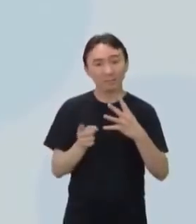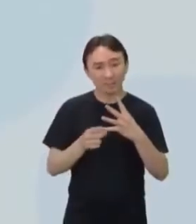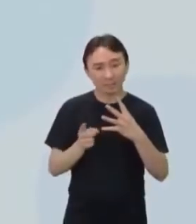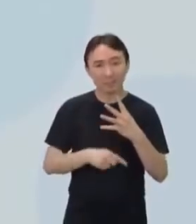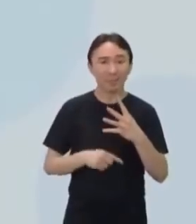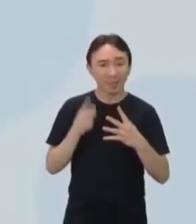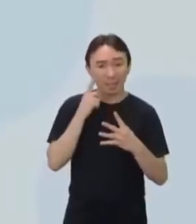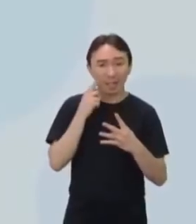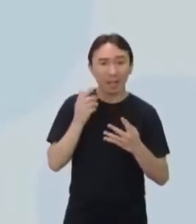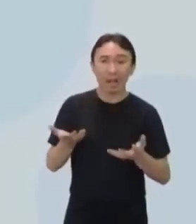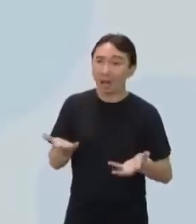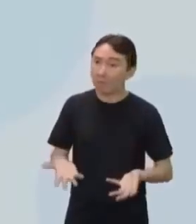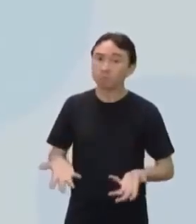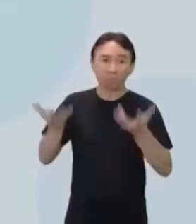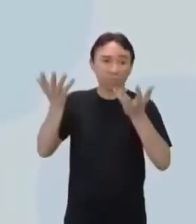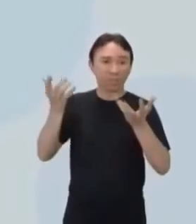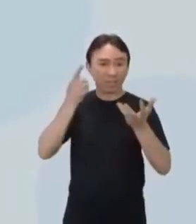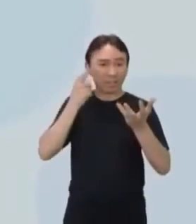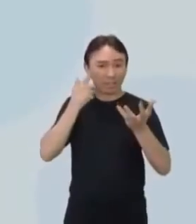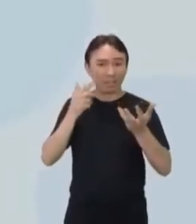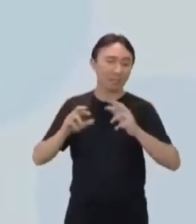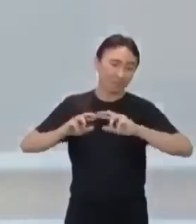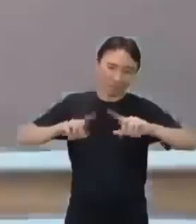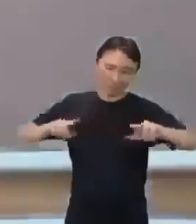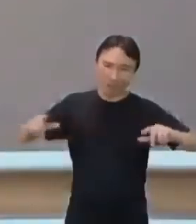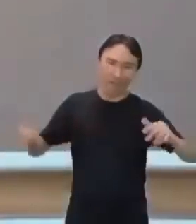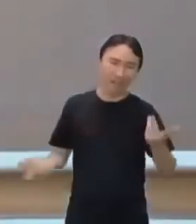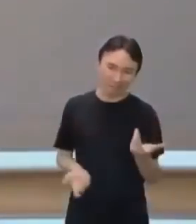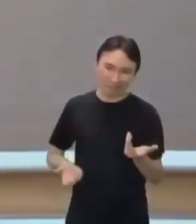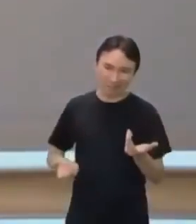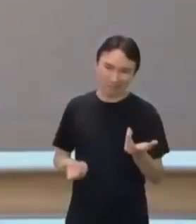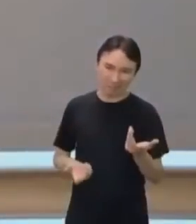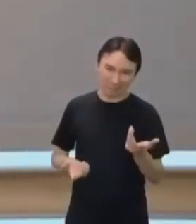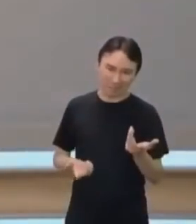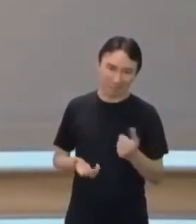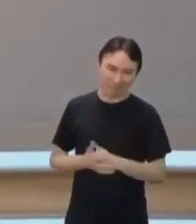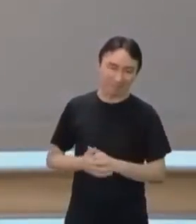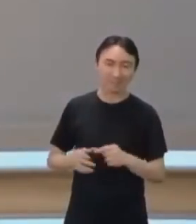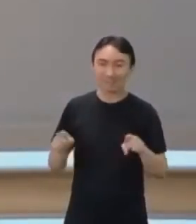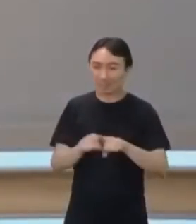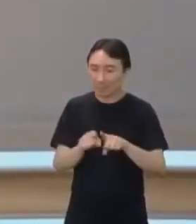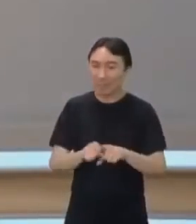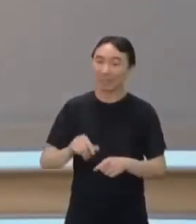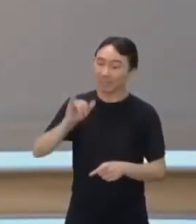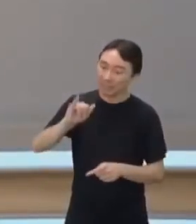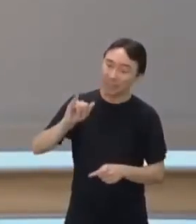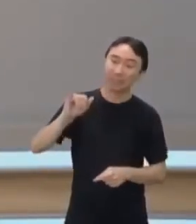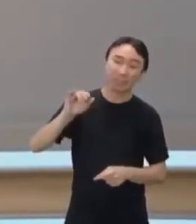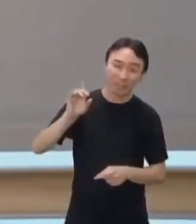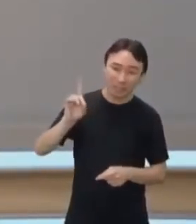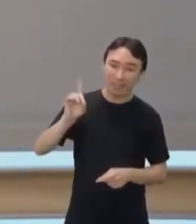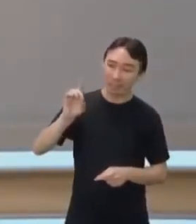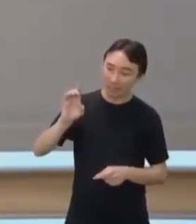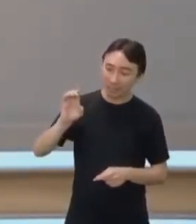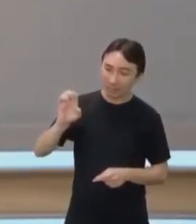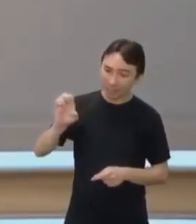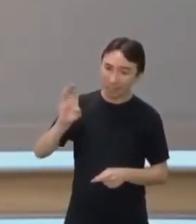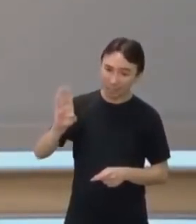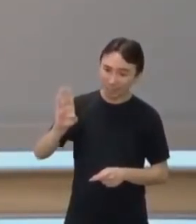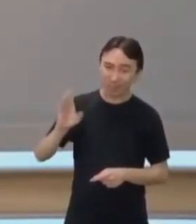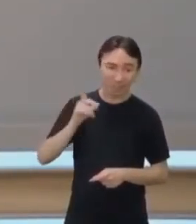é liderar o IDEB de 2021 nas etapas de ensino. Como eu disse para vocês, a gente já alcançou aí